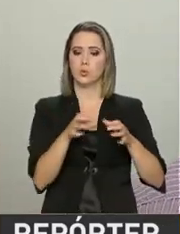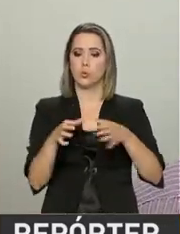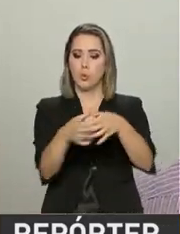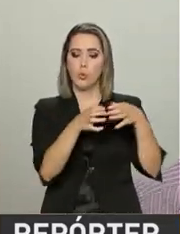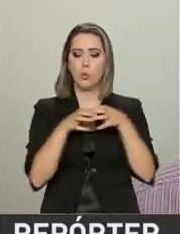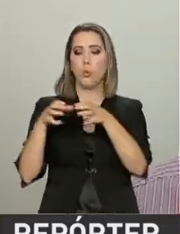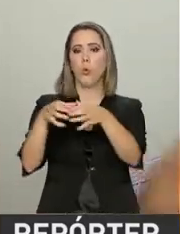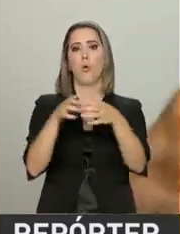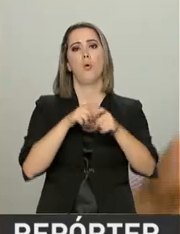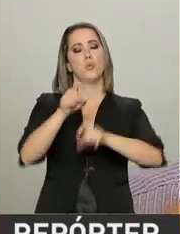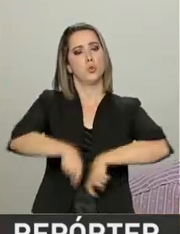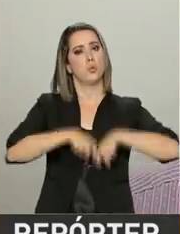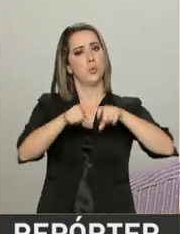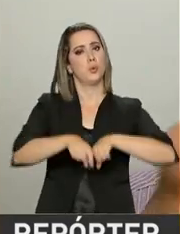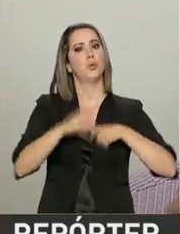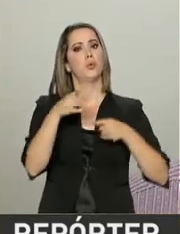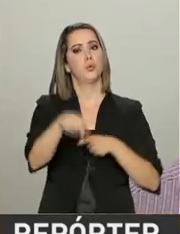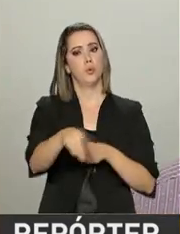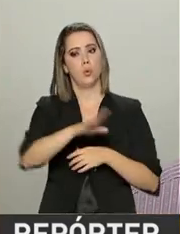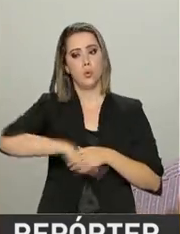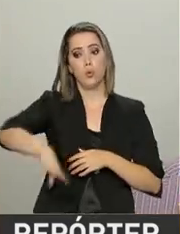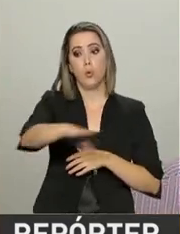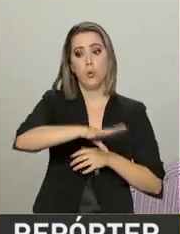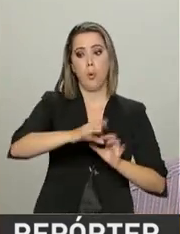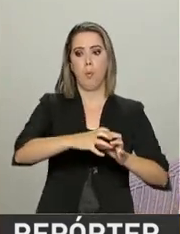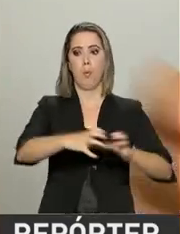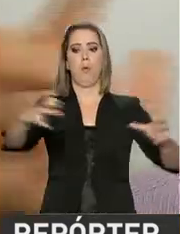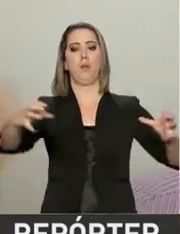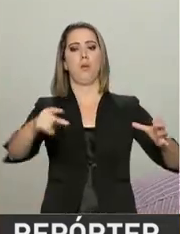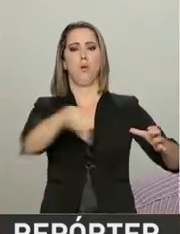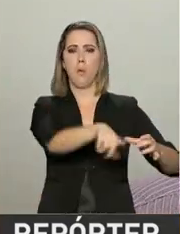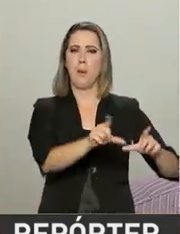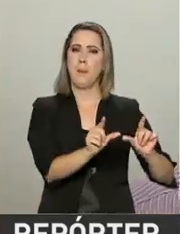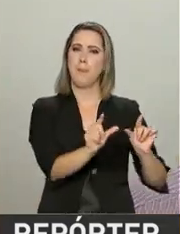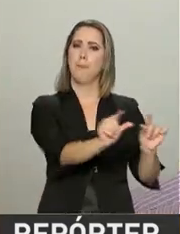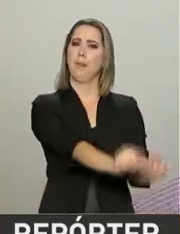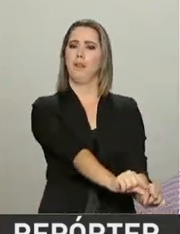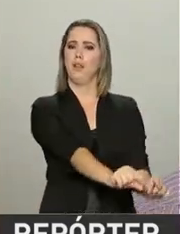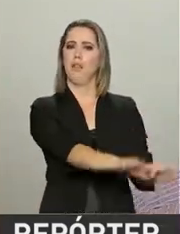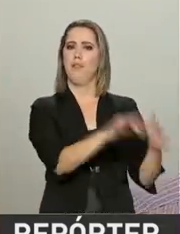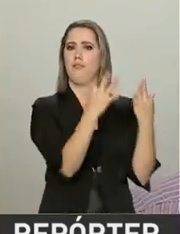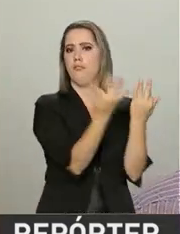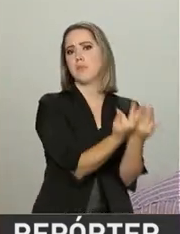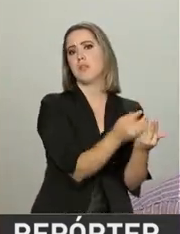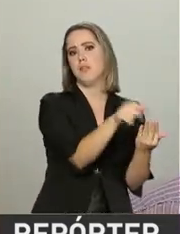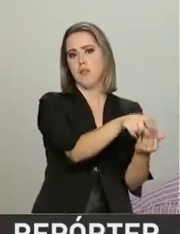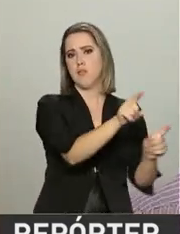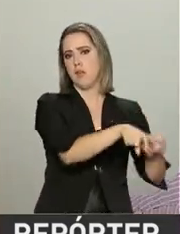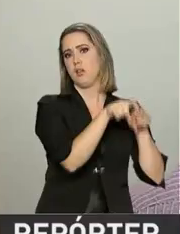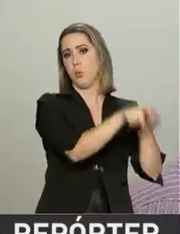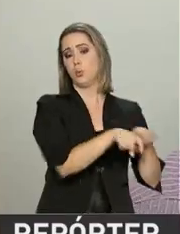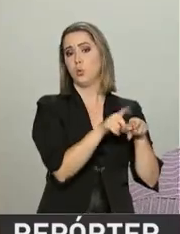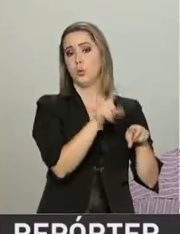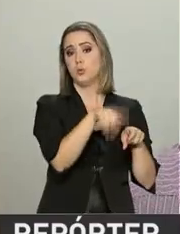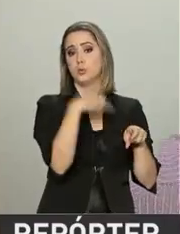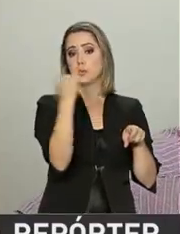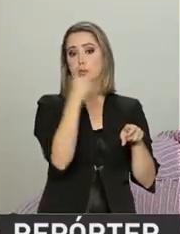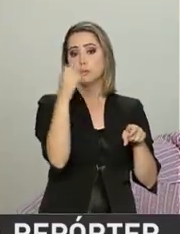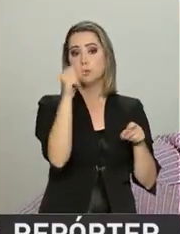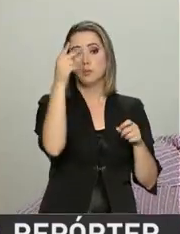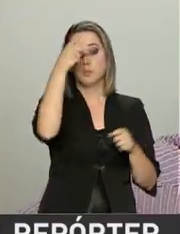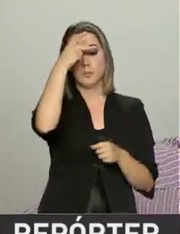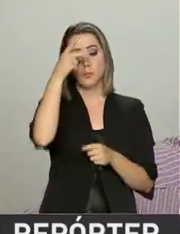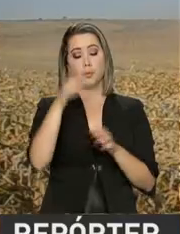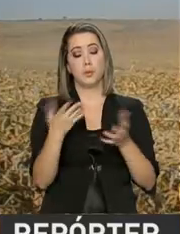e bons produtores grandes produtores médios porque a agricultura familiar que tem uma grande importância e os